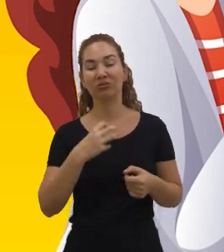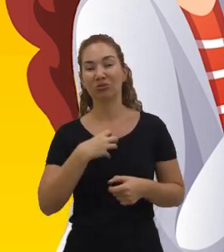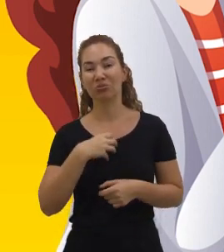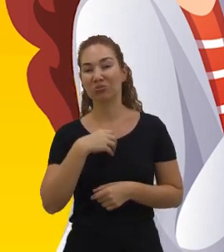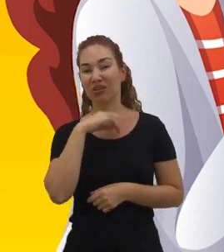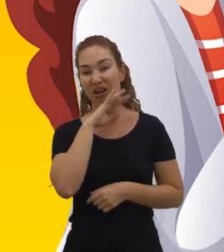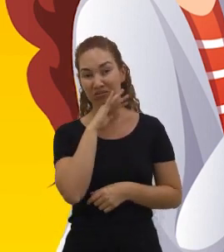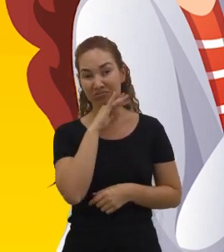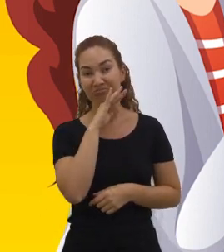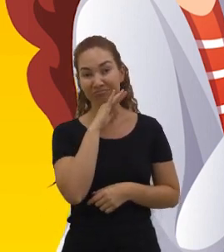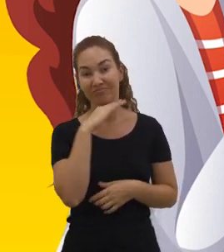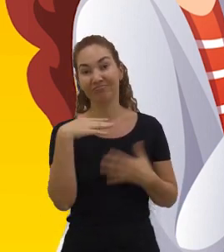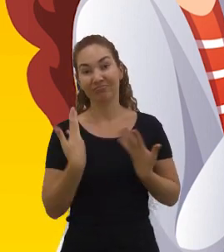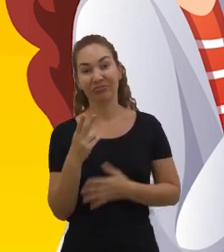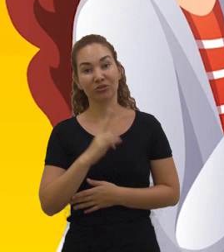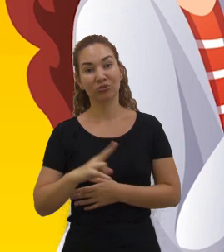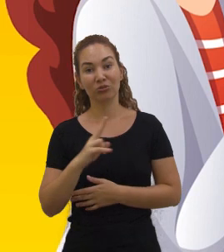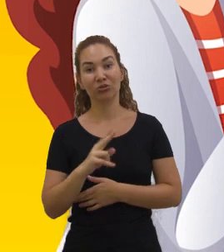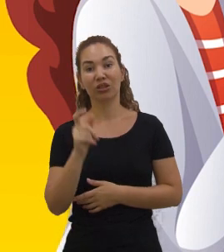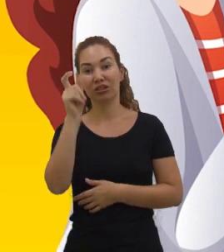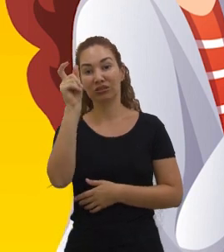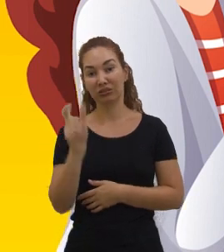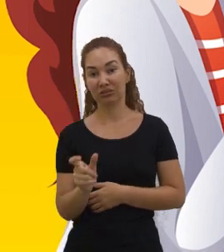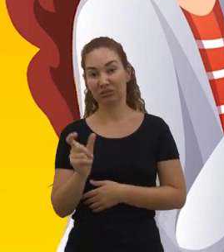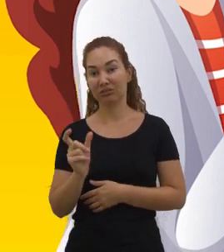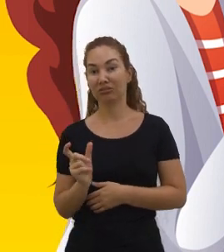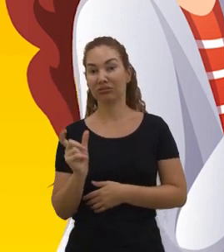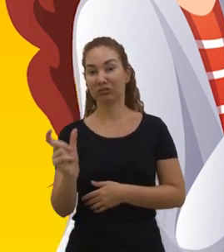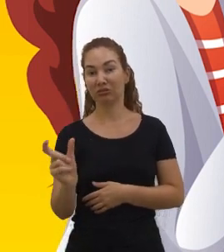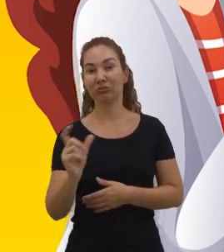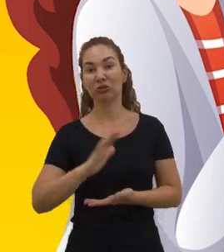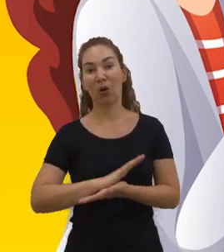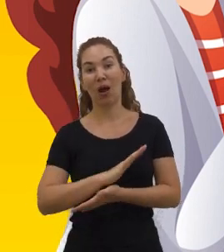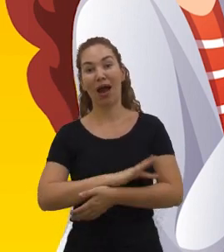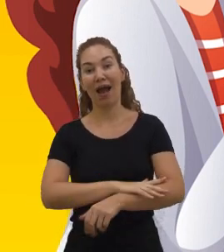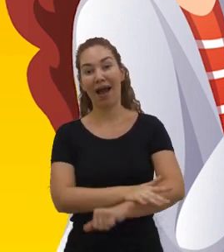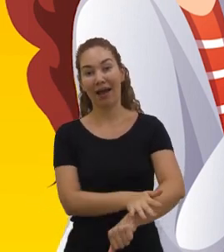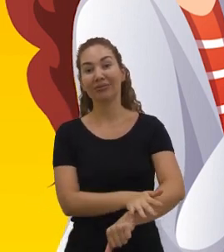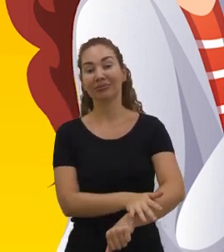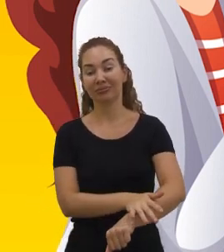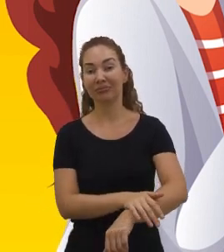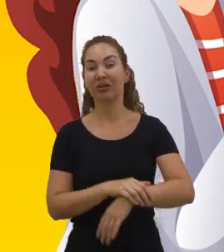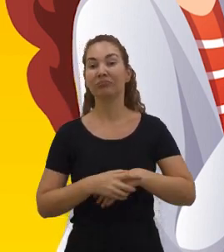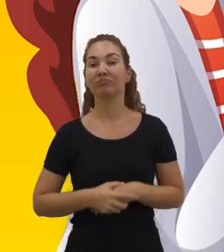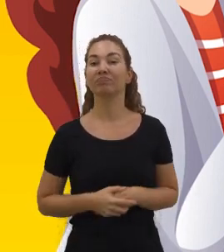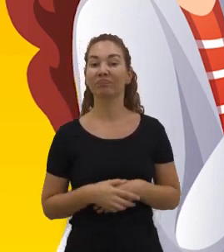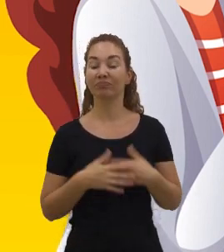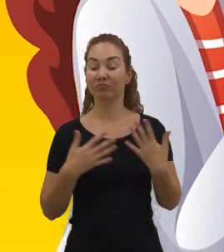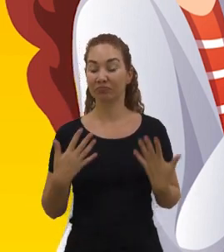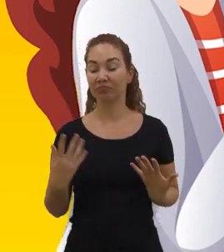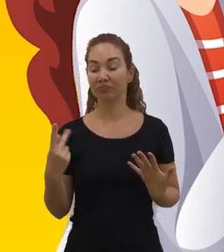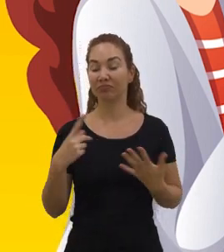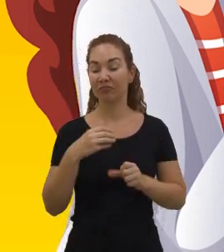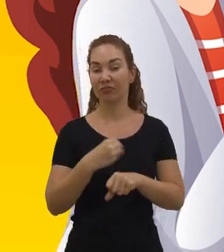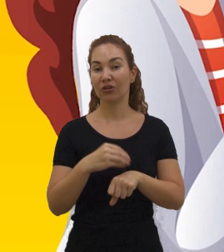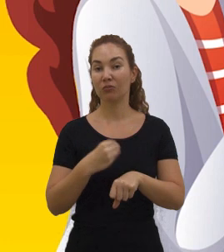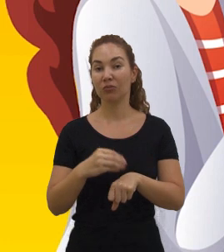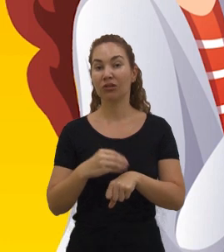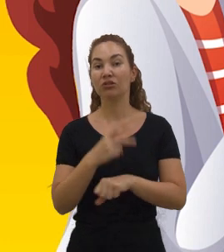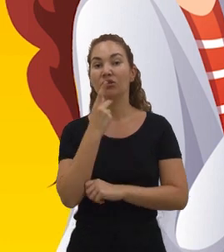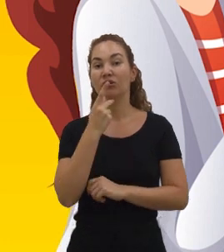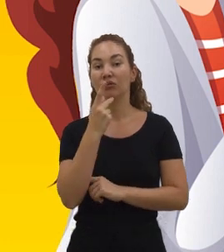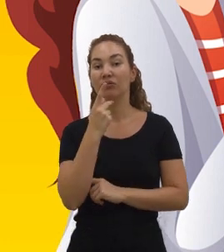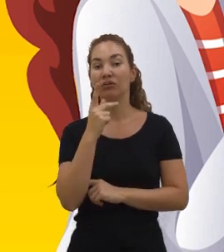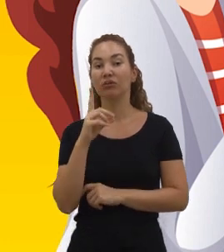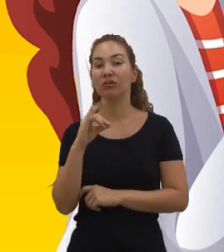pejorativa, ou seja, utilizar essa palavra pejorativa é extremamente racista, né? E aqui eles dão uma dica da gente usar a